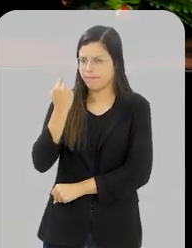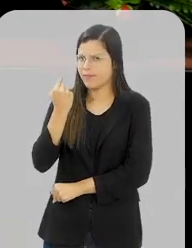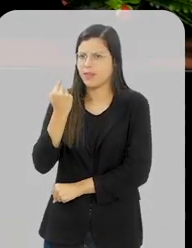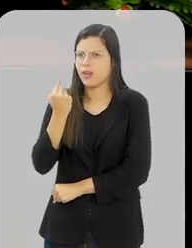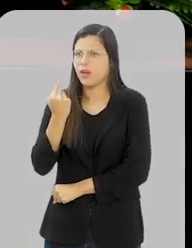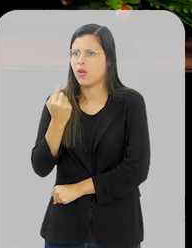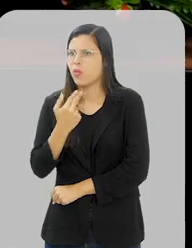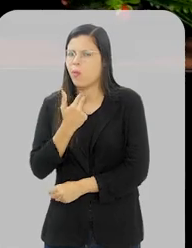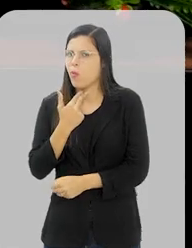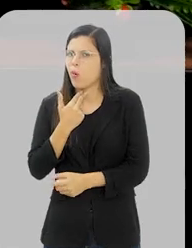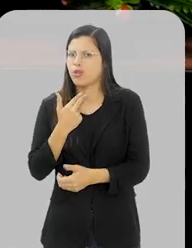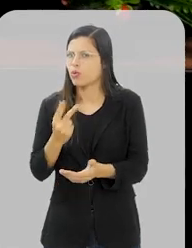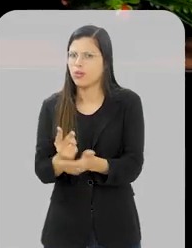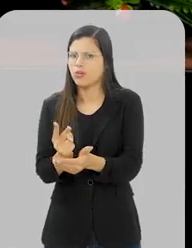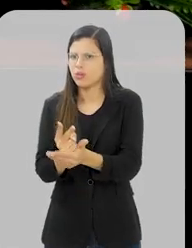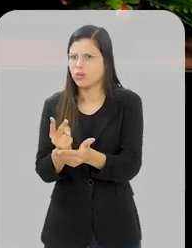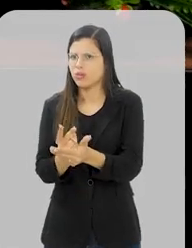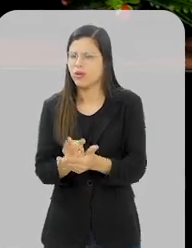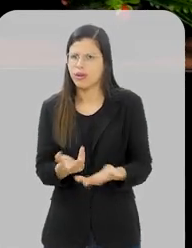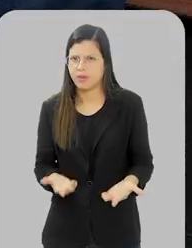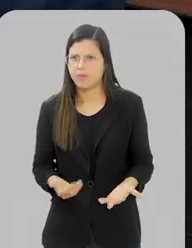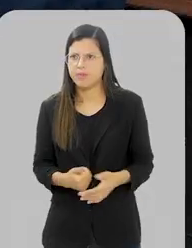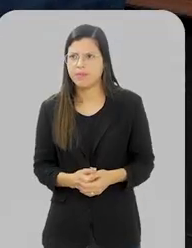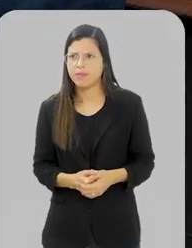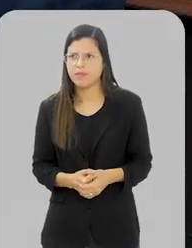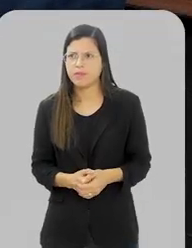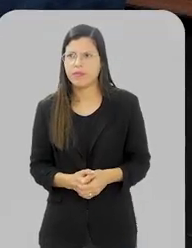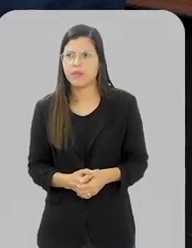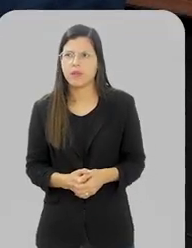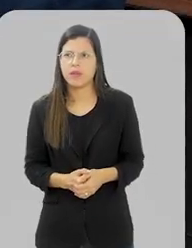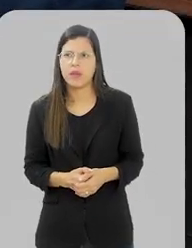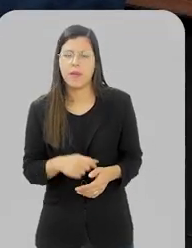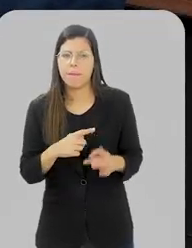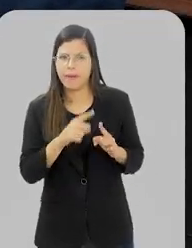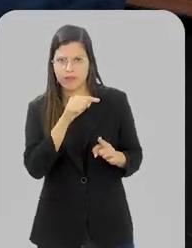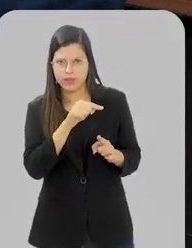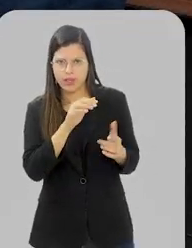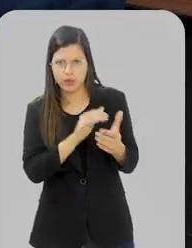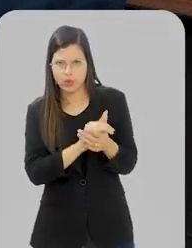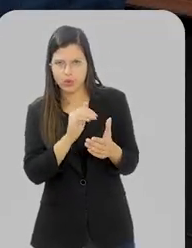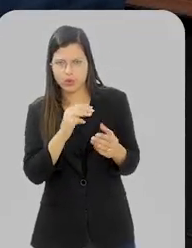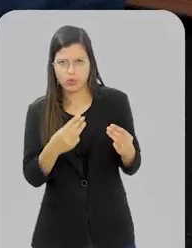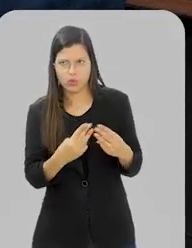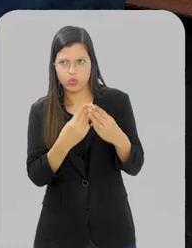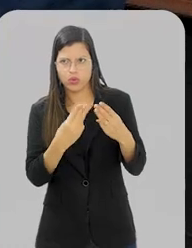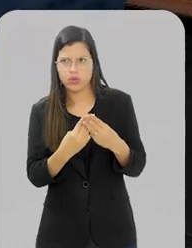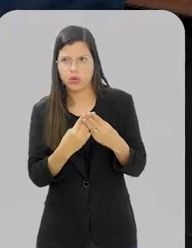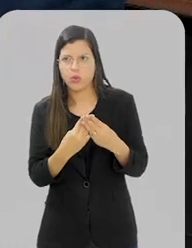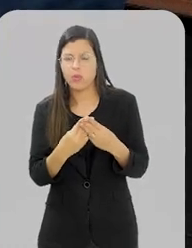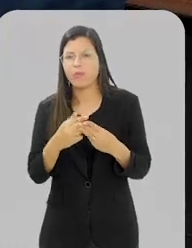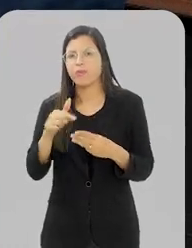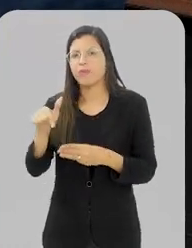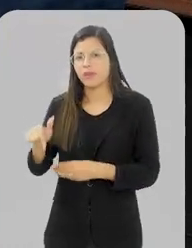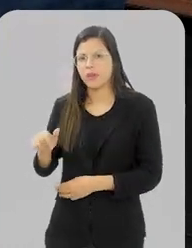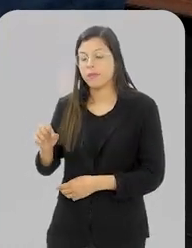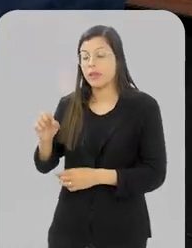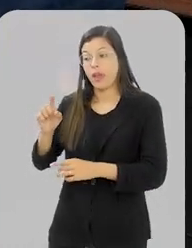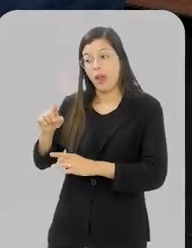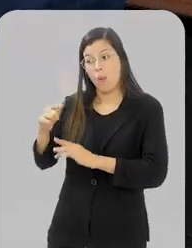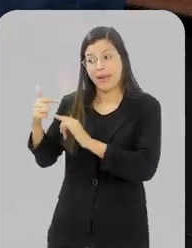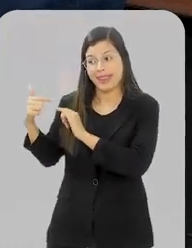não podem ter condiçõ de vigor ho que você se casa com judeu é isso é isso é uma